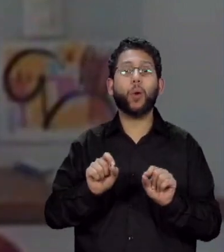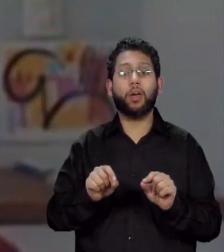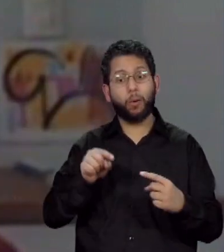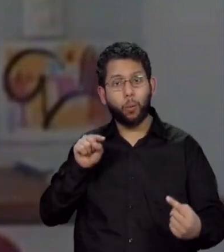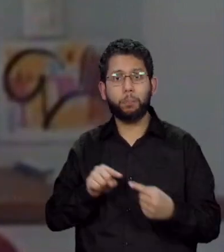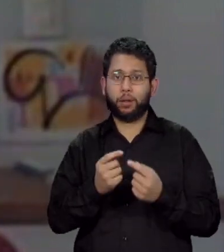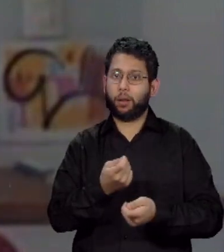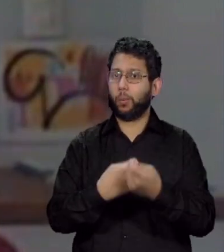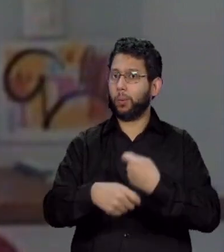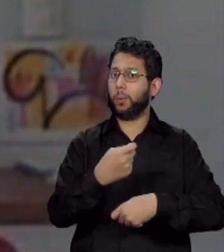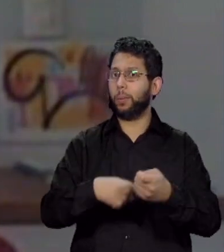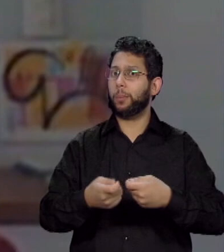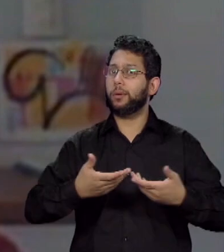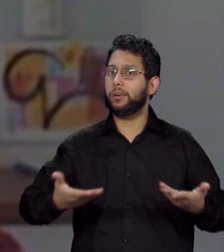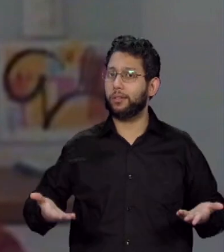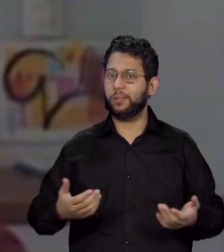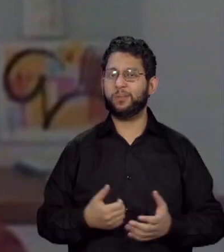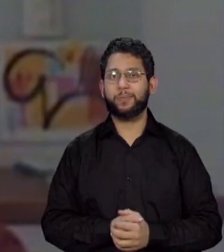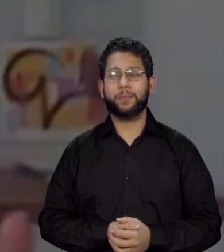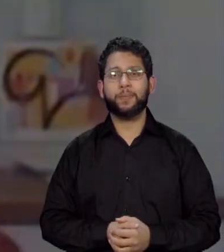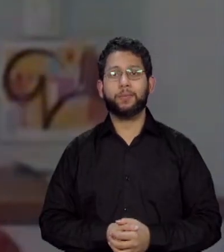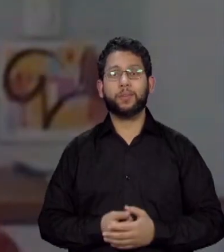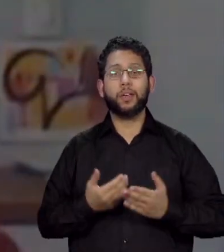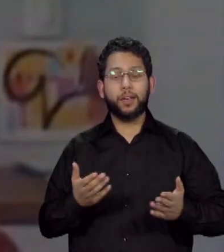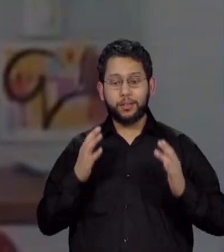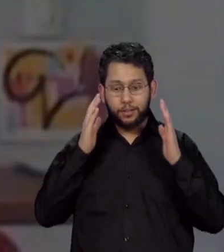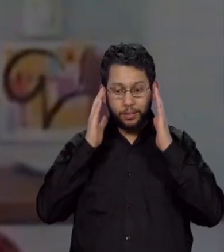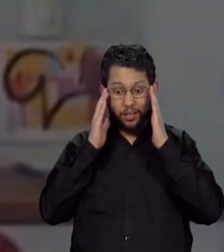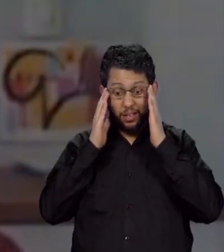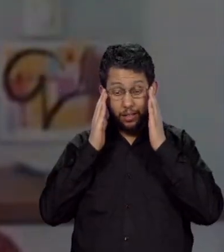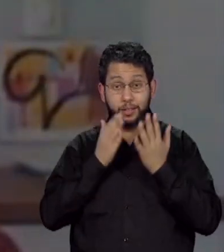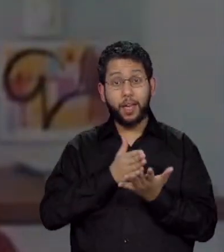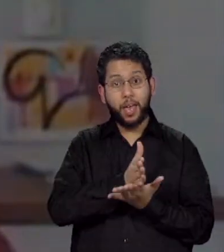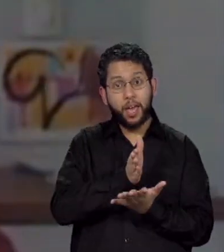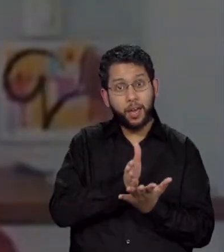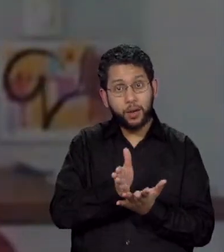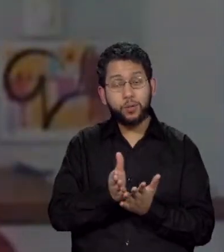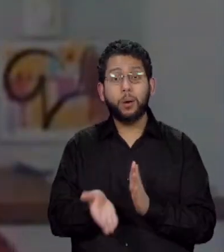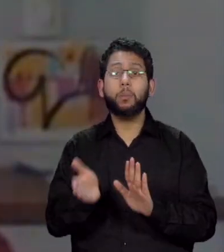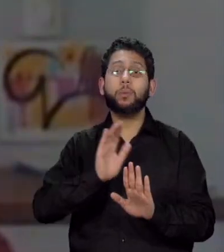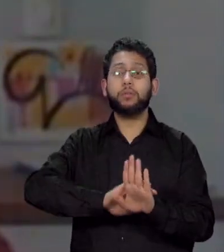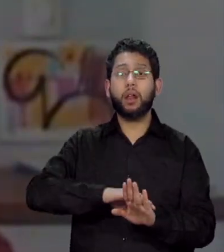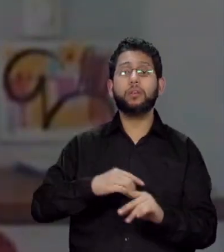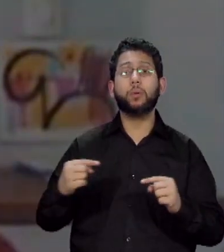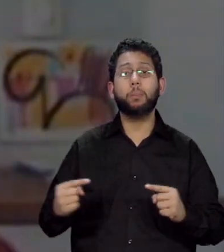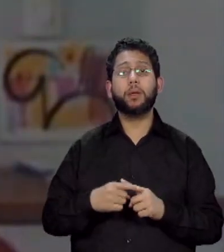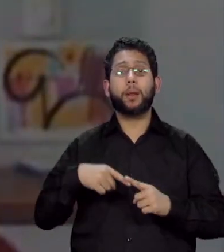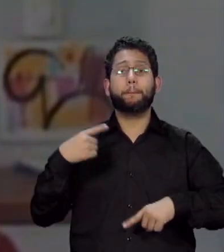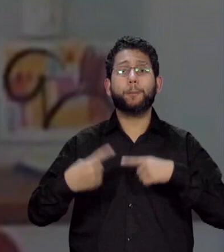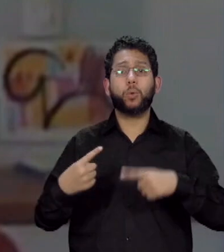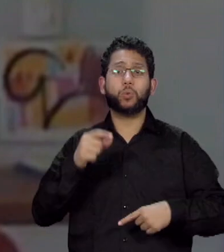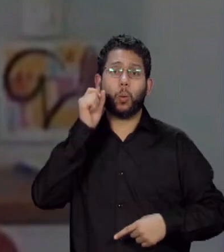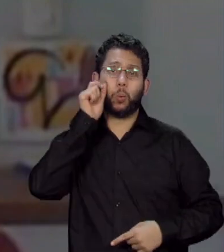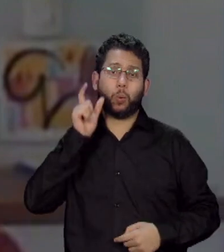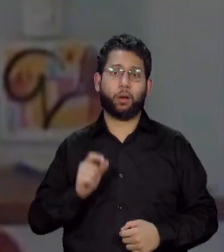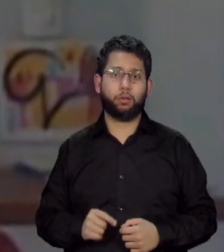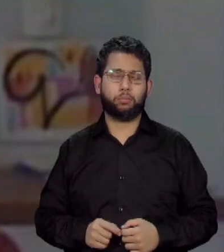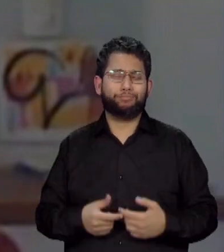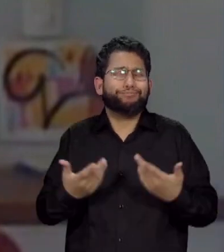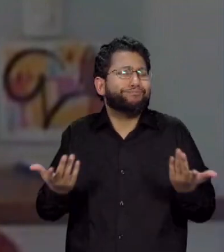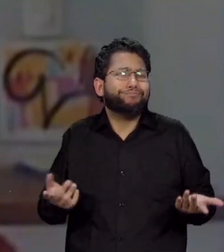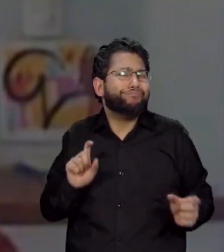econômica, né? Esse eixo também engloba o estudo das políticas culturais. O que é isso?